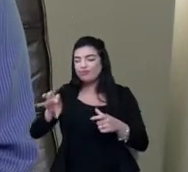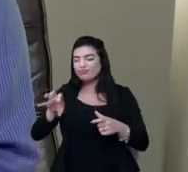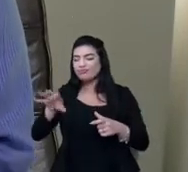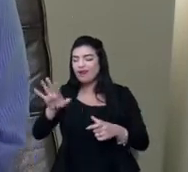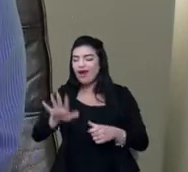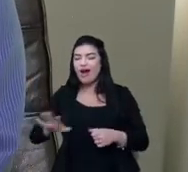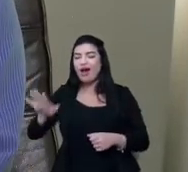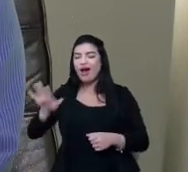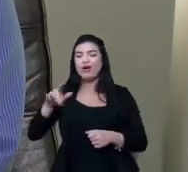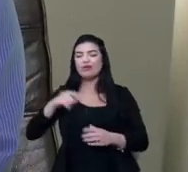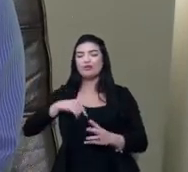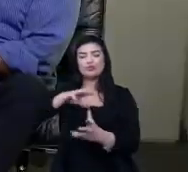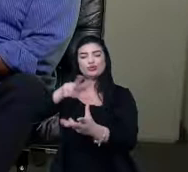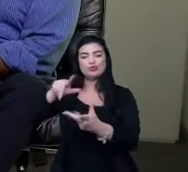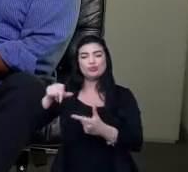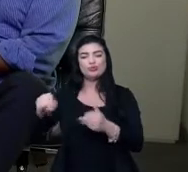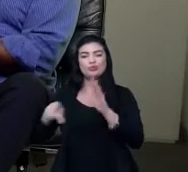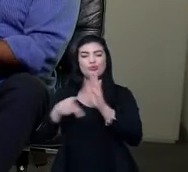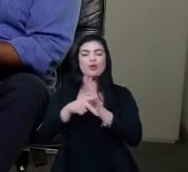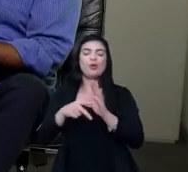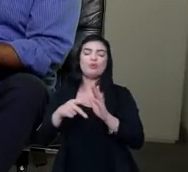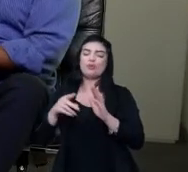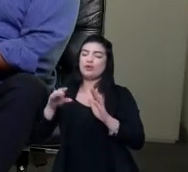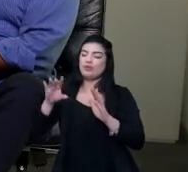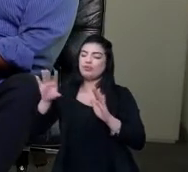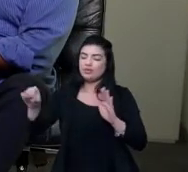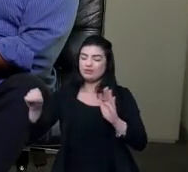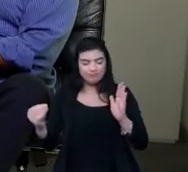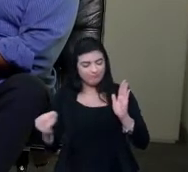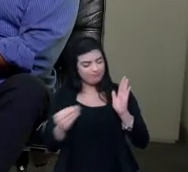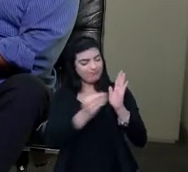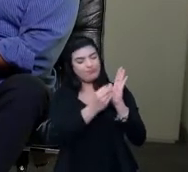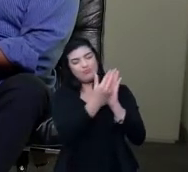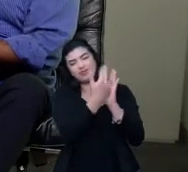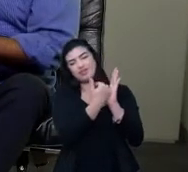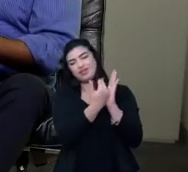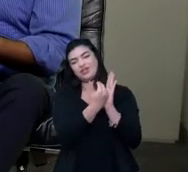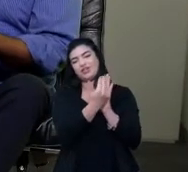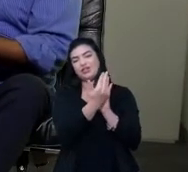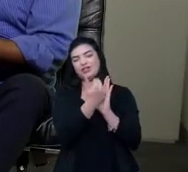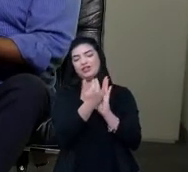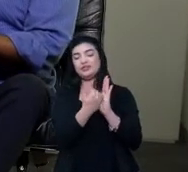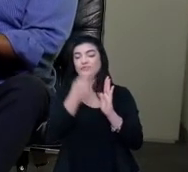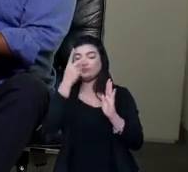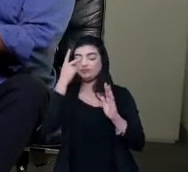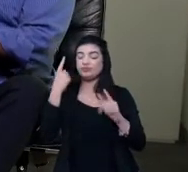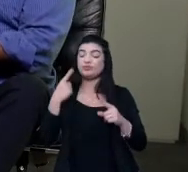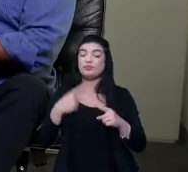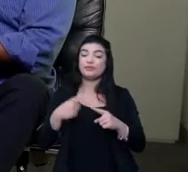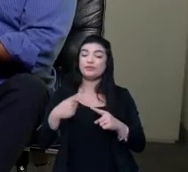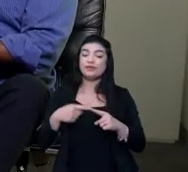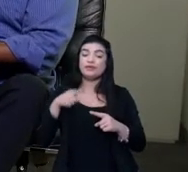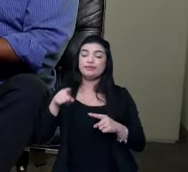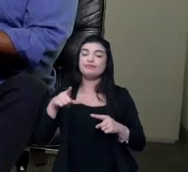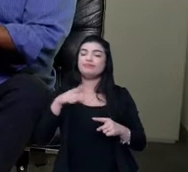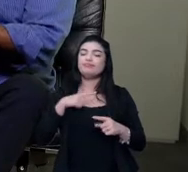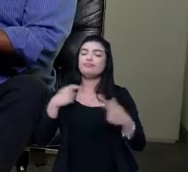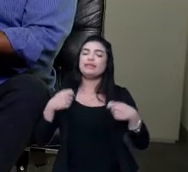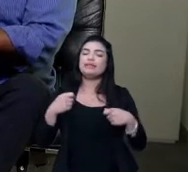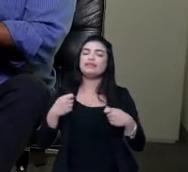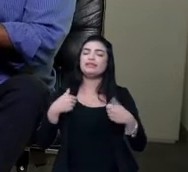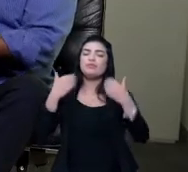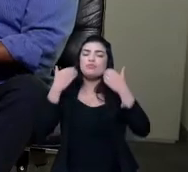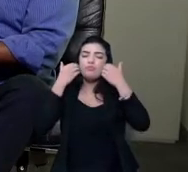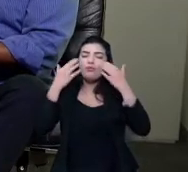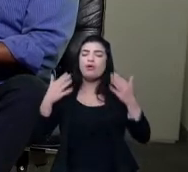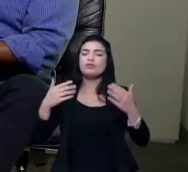seleção para essa exposição de artes plásticas, né? Porque eu acredito que a gente tem que partir de algum lugar. Então, assim, eu preciso